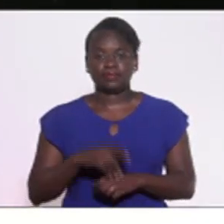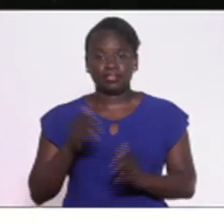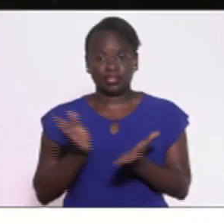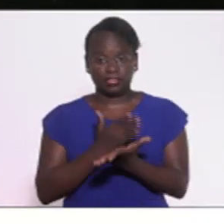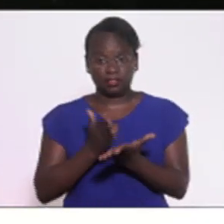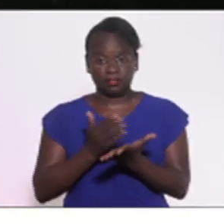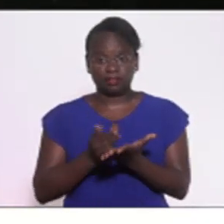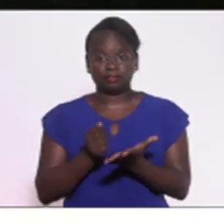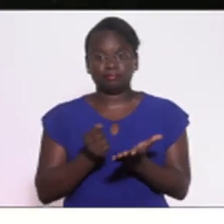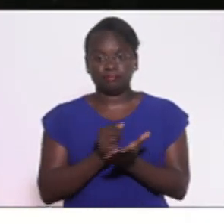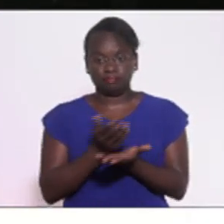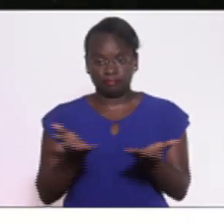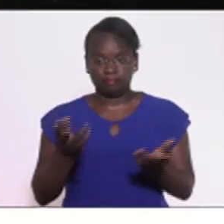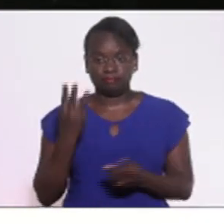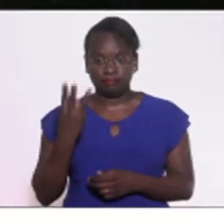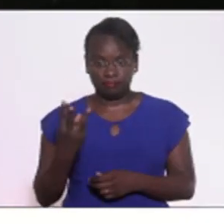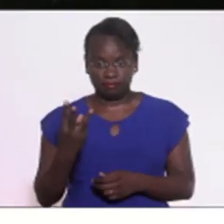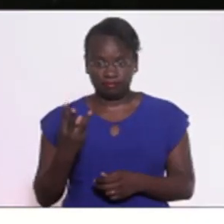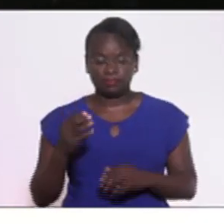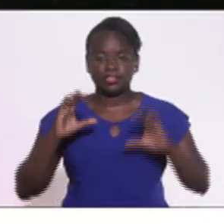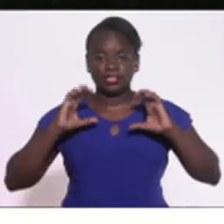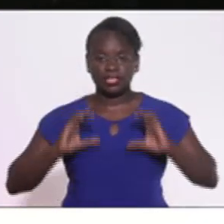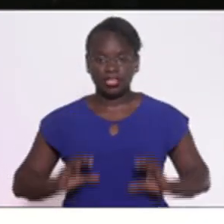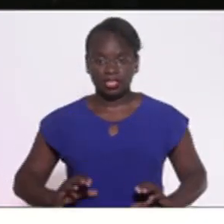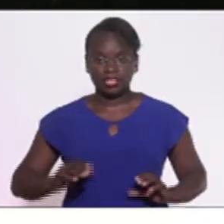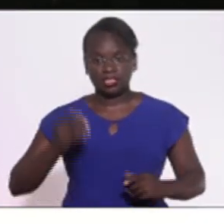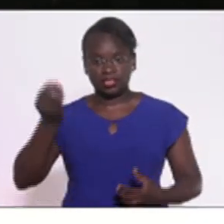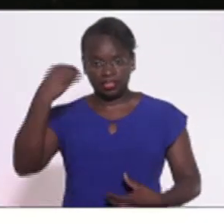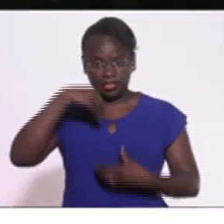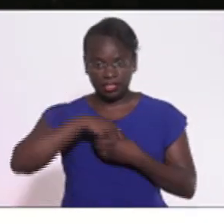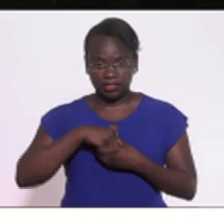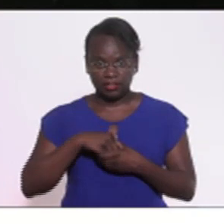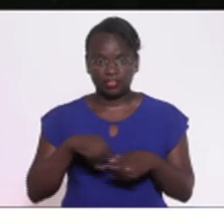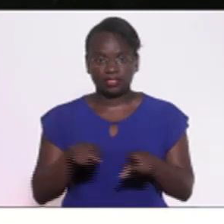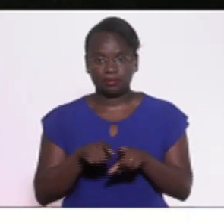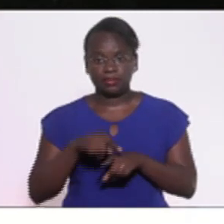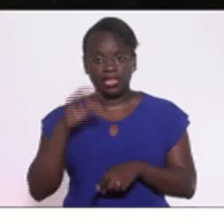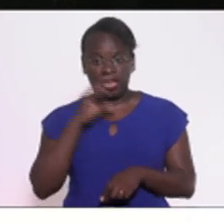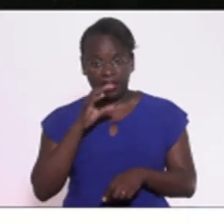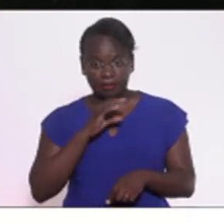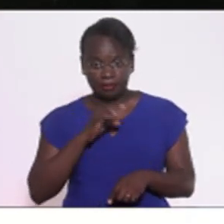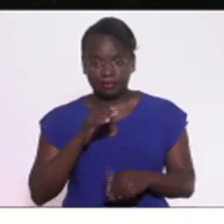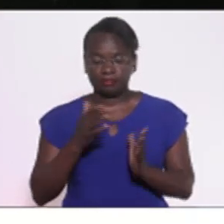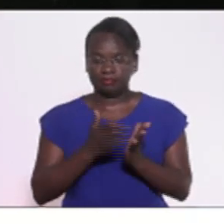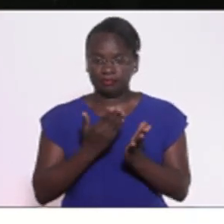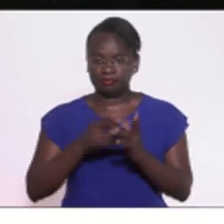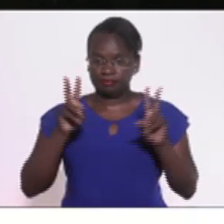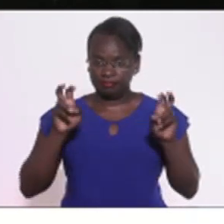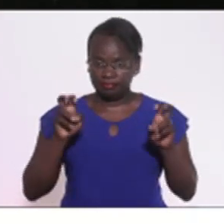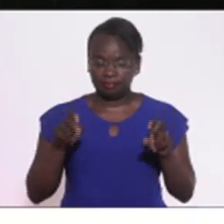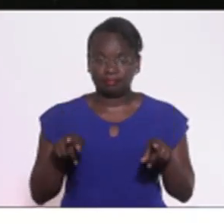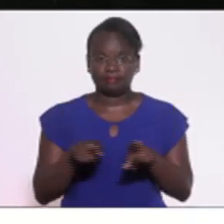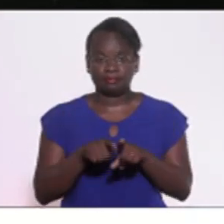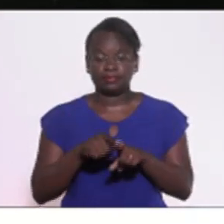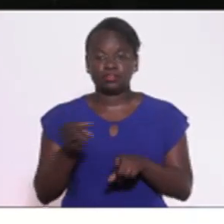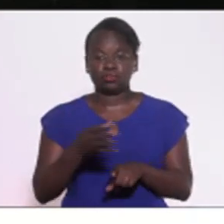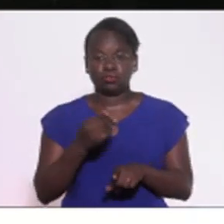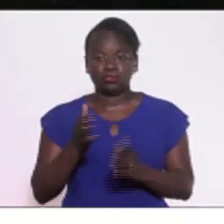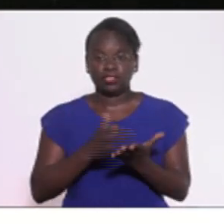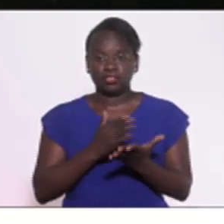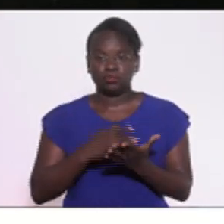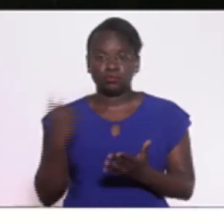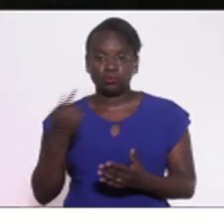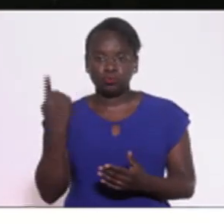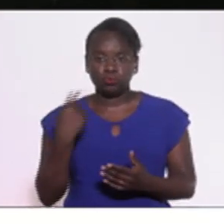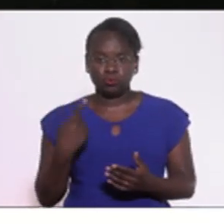livros, Com a Cidadania da Alma, Rapidinhas, Rapidamente, e recente publicou o livro